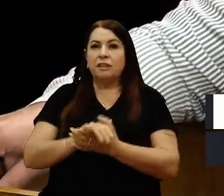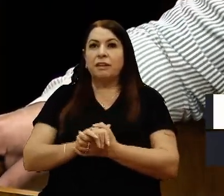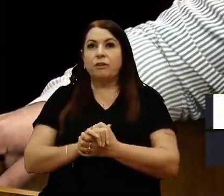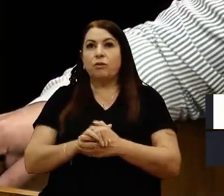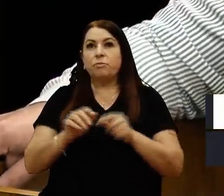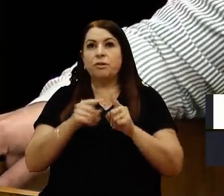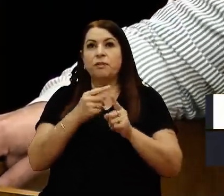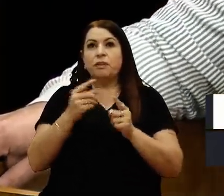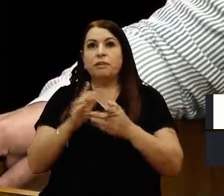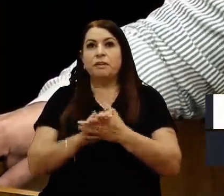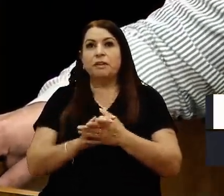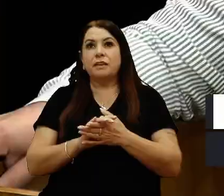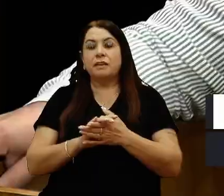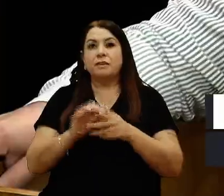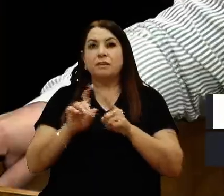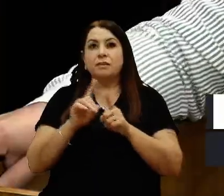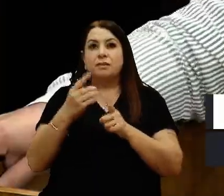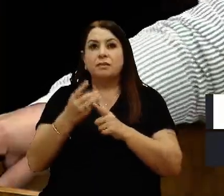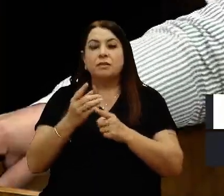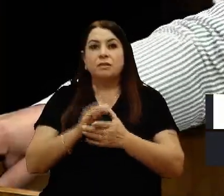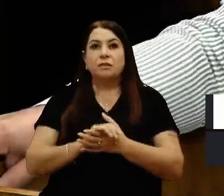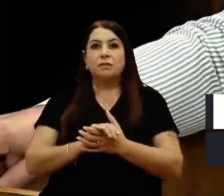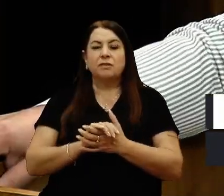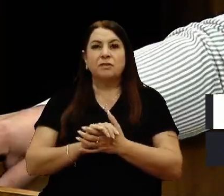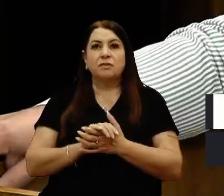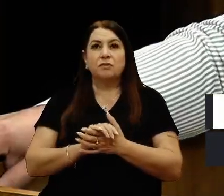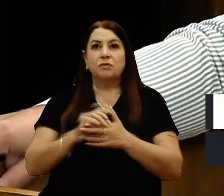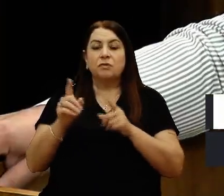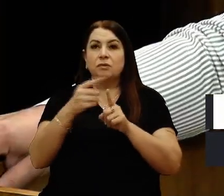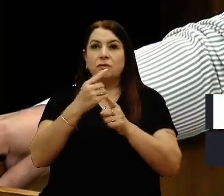do feriadão, a posse de fato, né, em razão